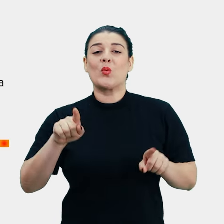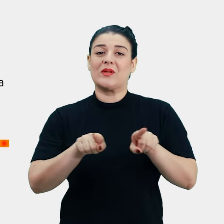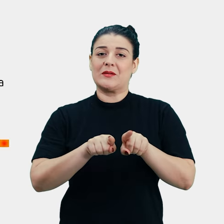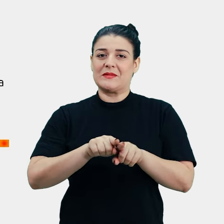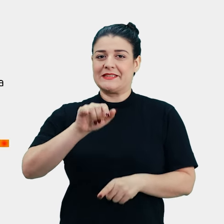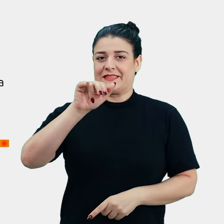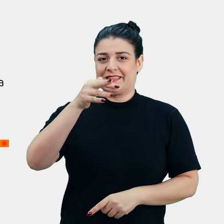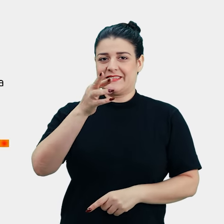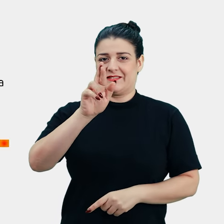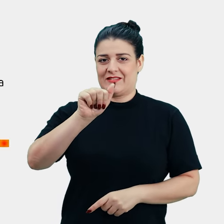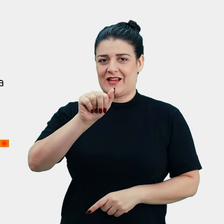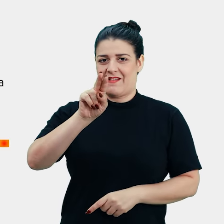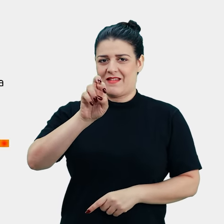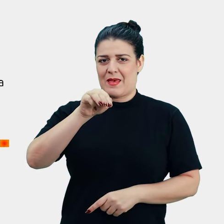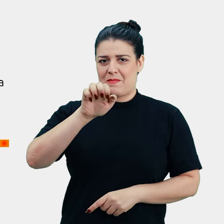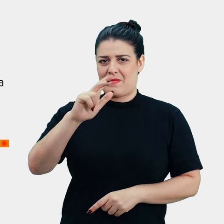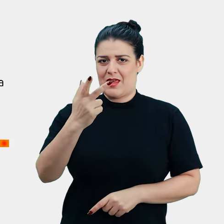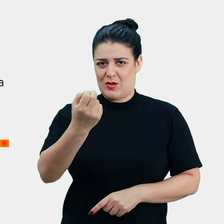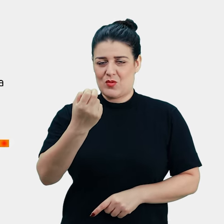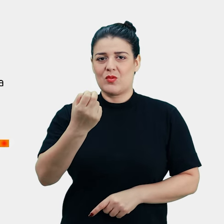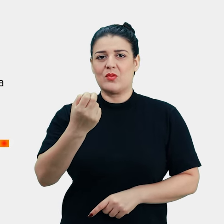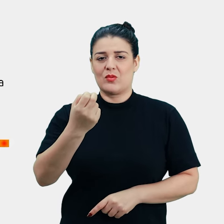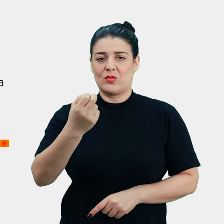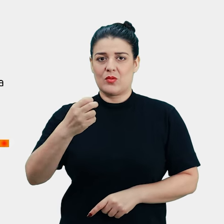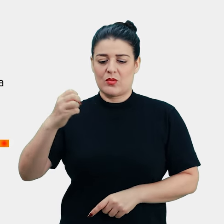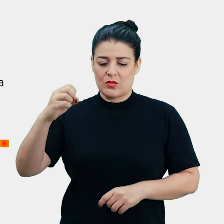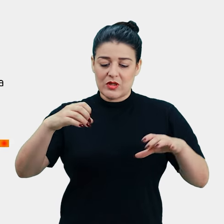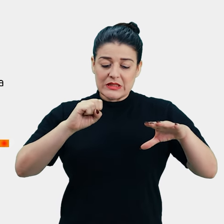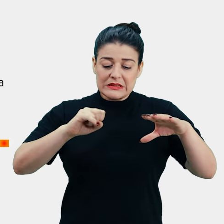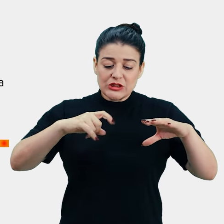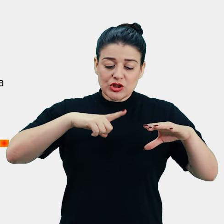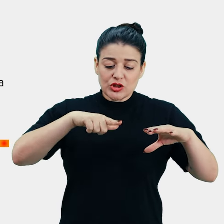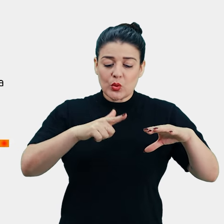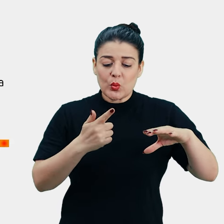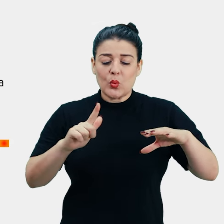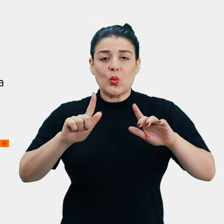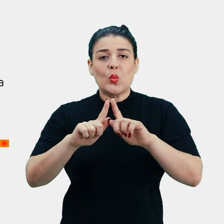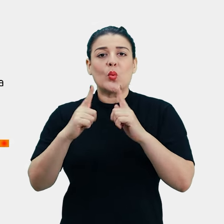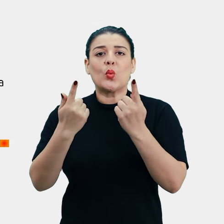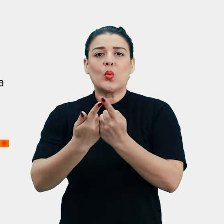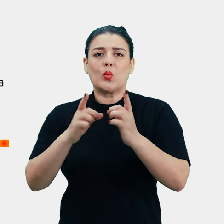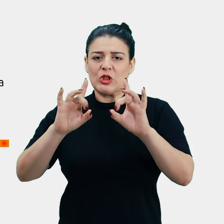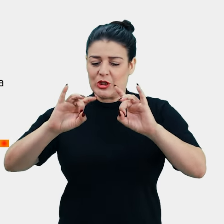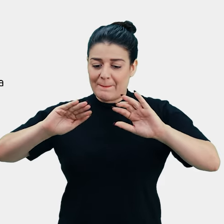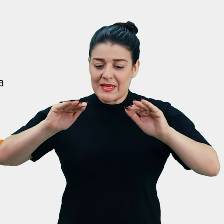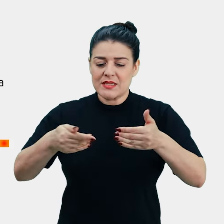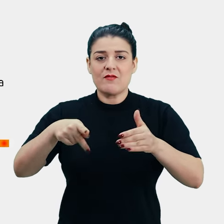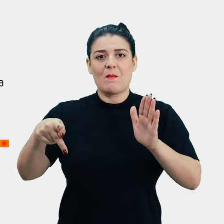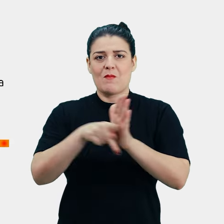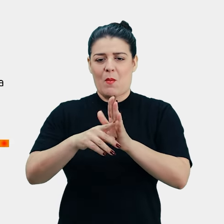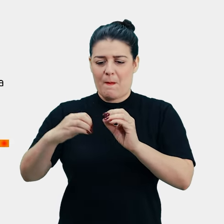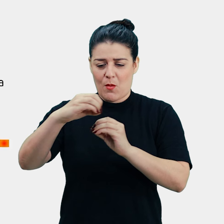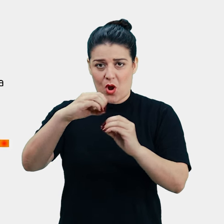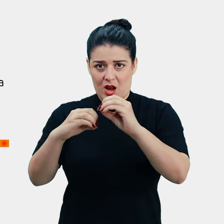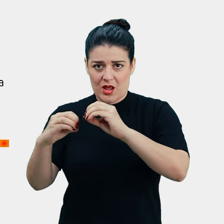infravermelho, tá, que nos permite aí verificar a presença de grupos funcionais específicos dessas moléculas.